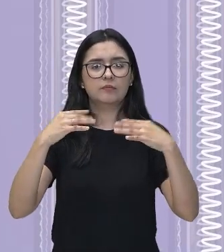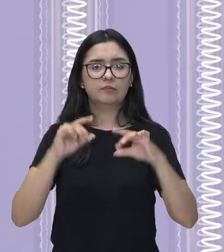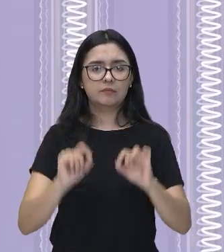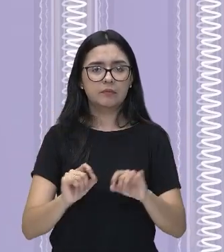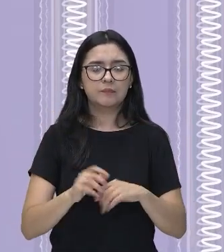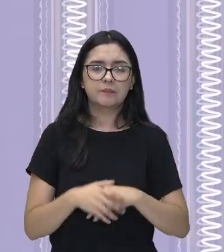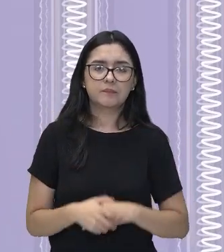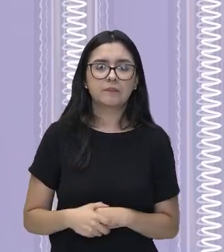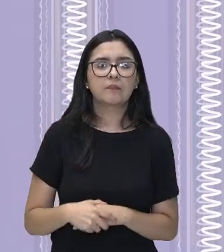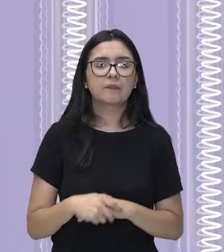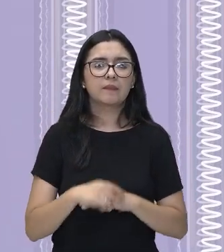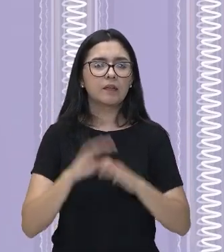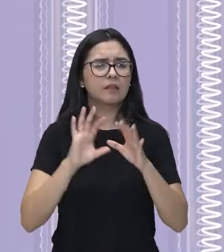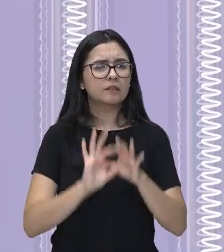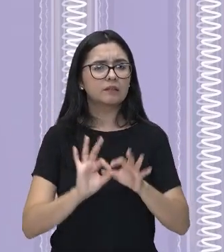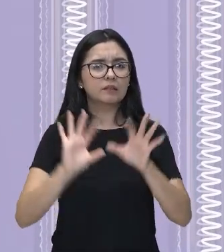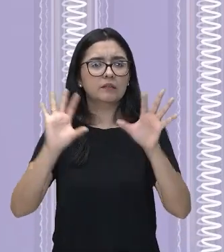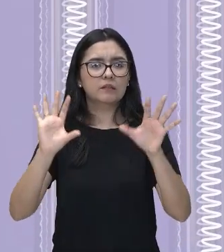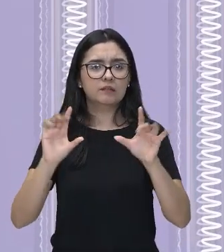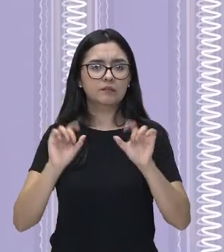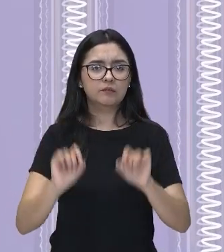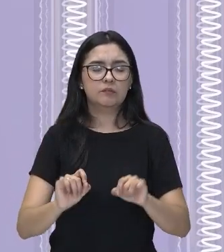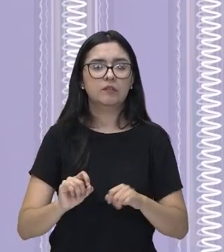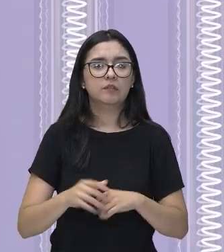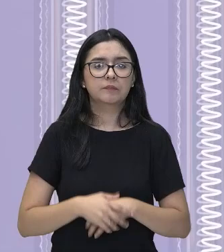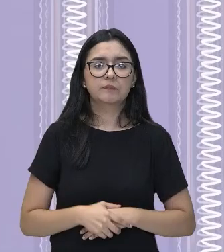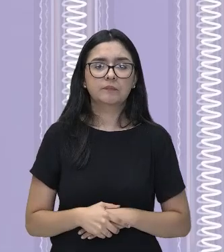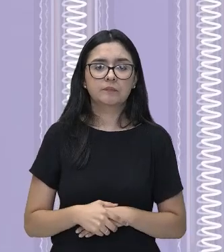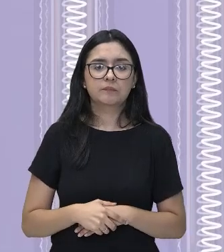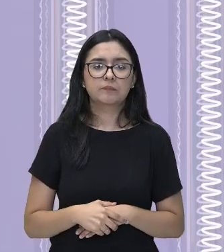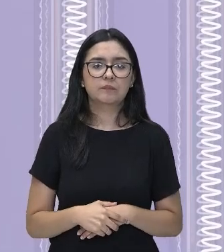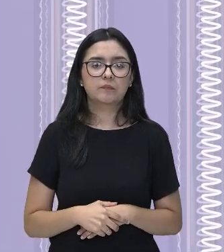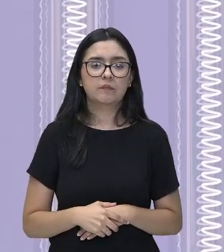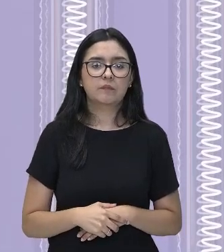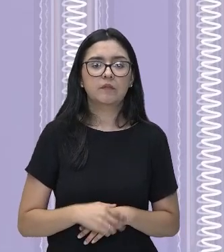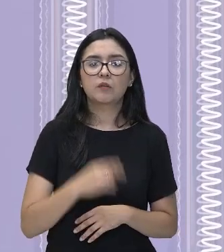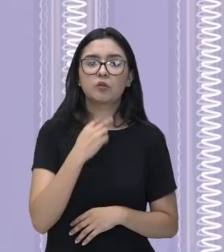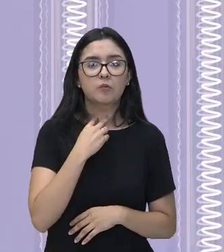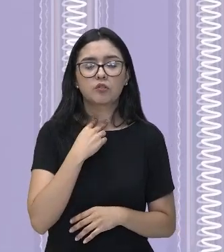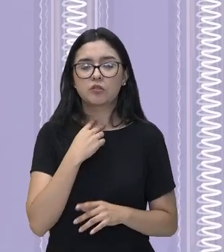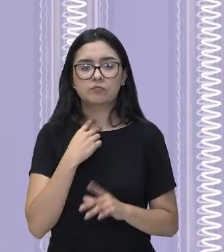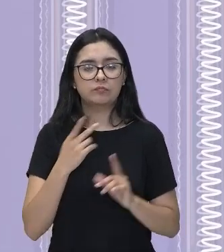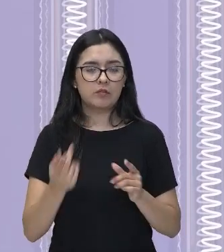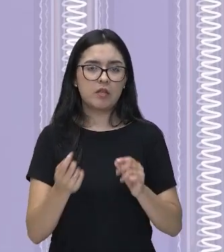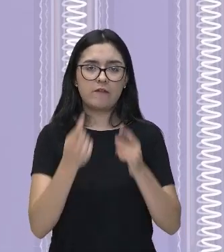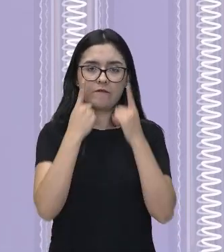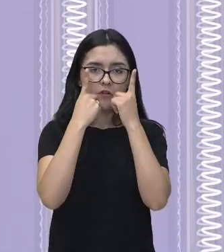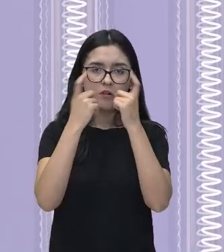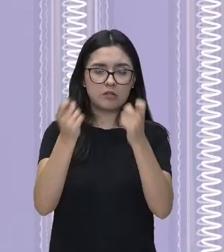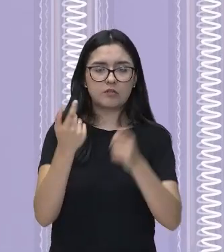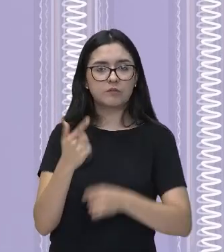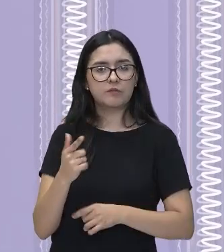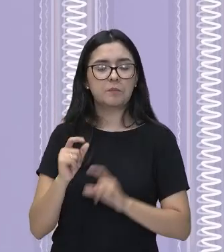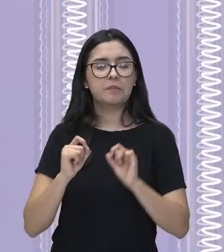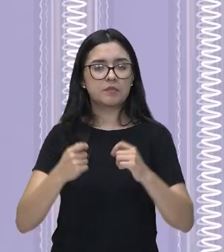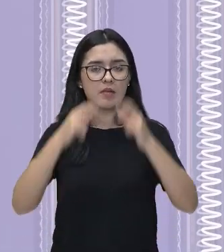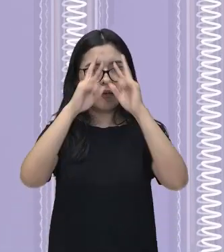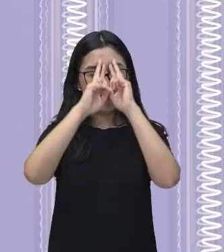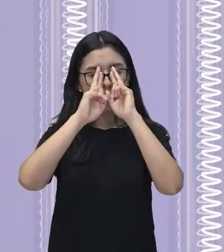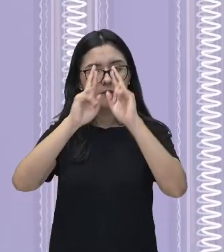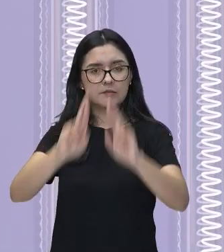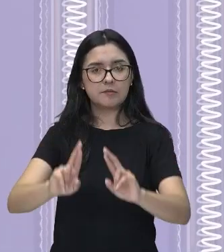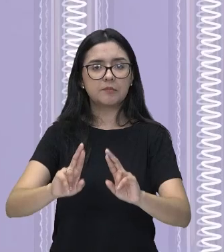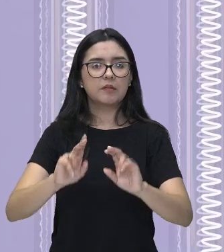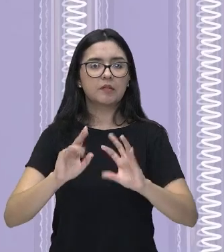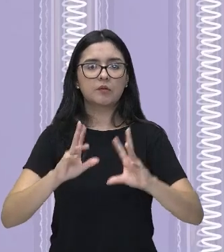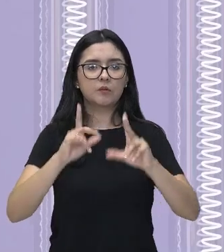visse livre da dominação estrangeira. Não poderia haver nenhum tipo de violência. Teriam que respeitar todas